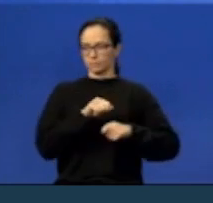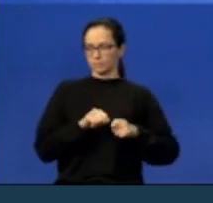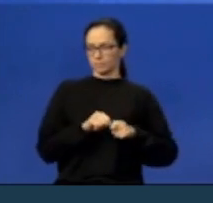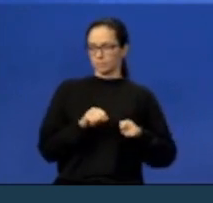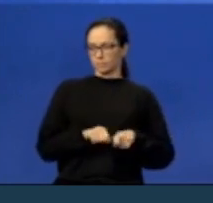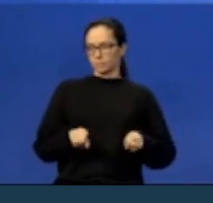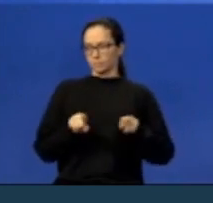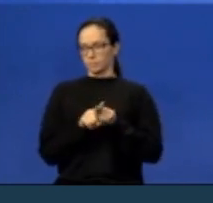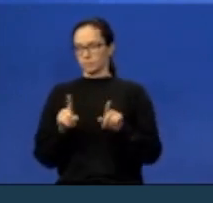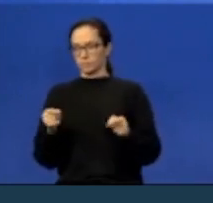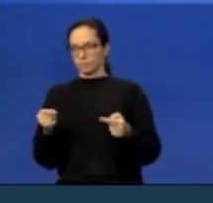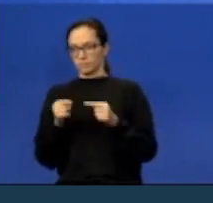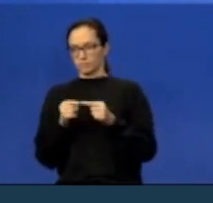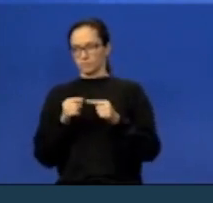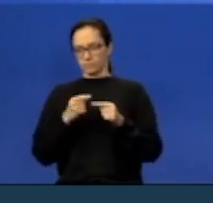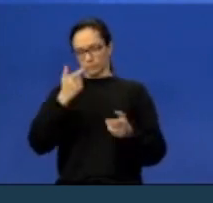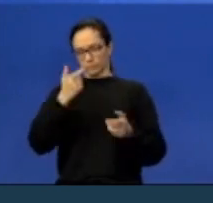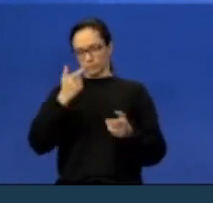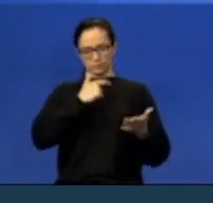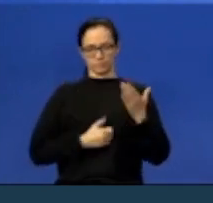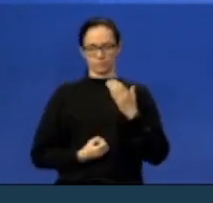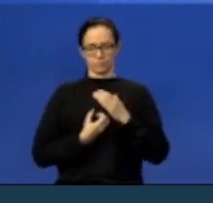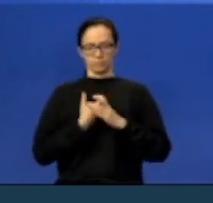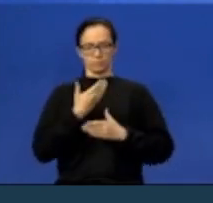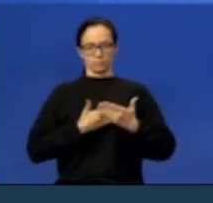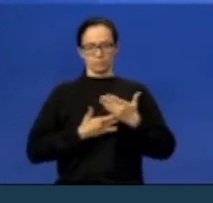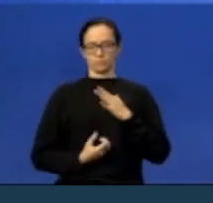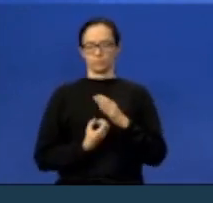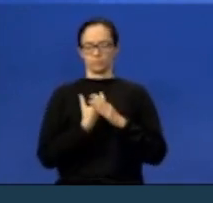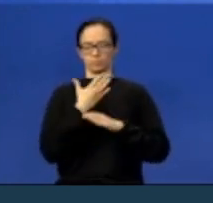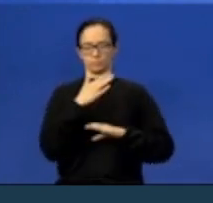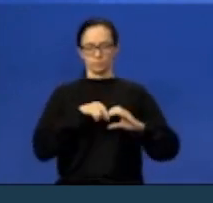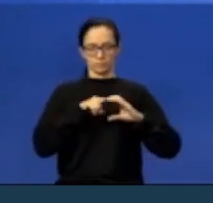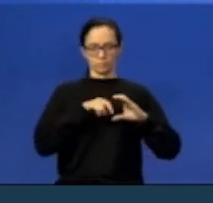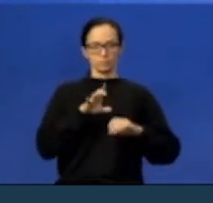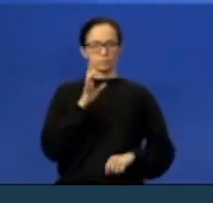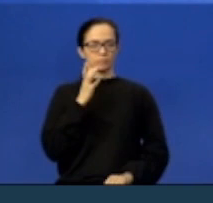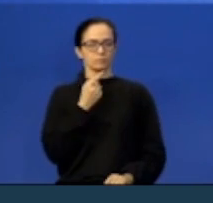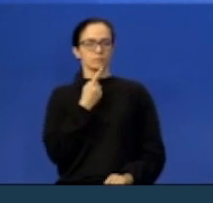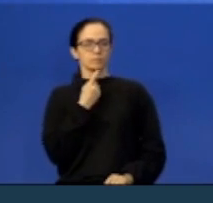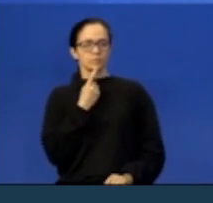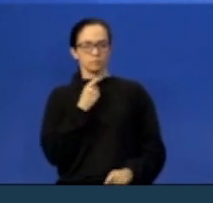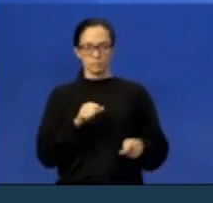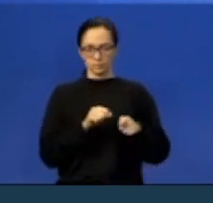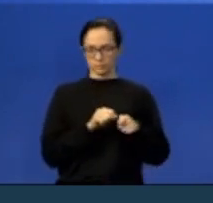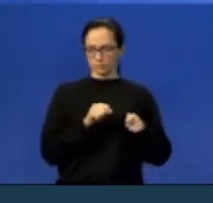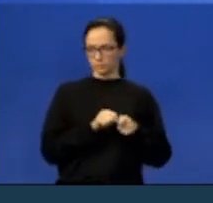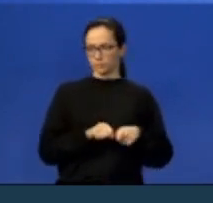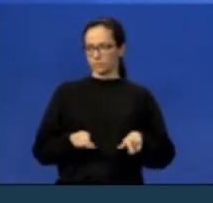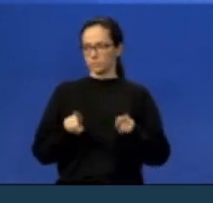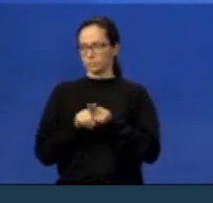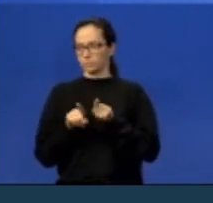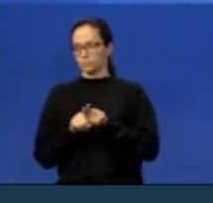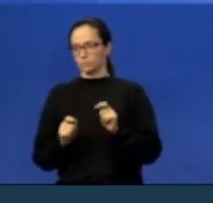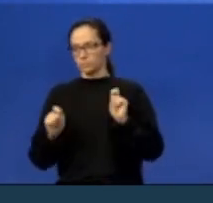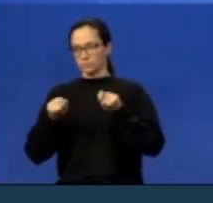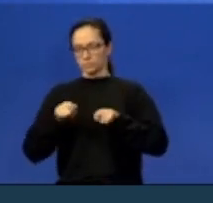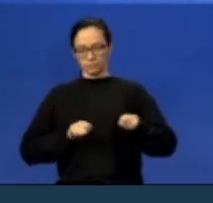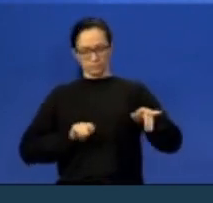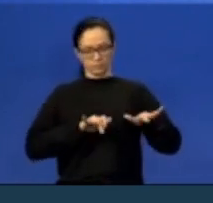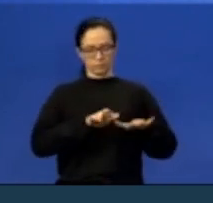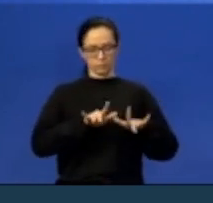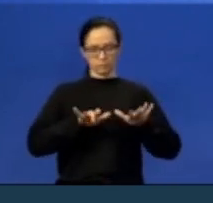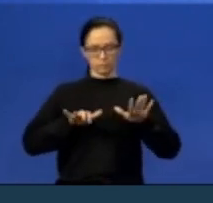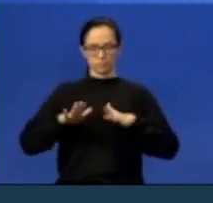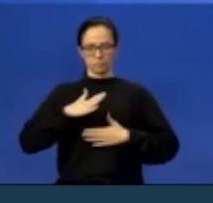envolvido, por exemplo, com a hematopoiese, que é a formação de células do sangue. Além da nossa locomoção, ele permite os movimentos do